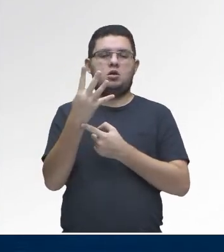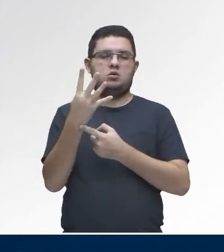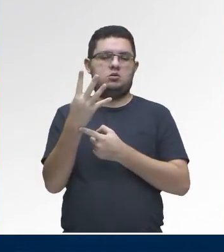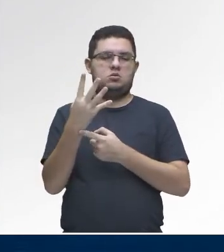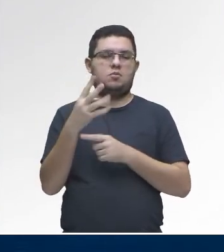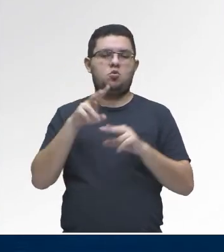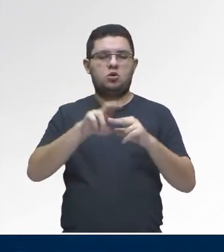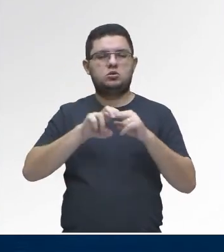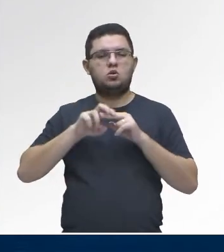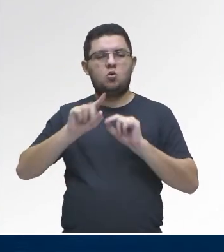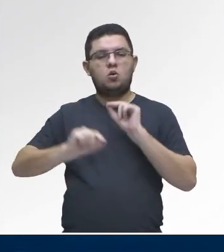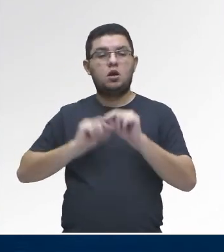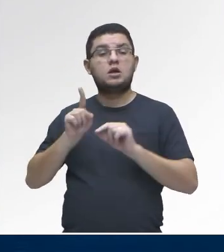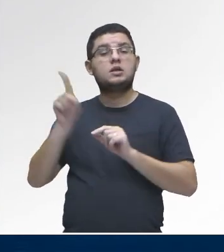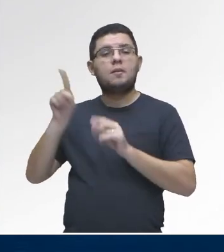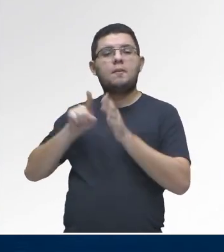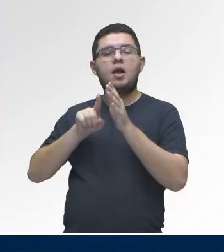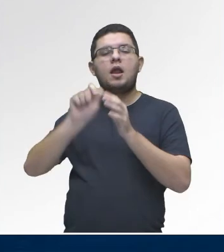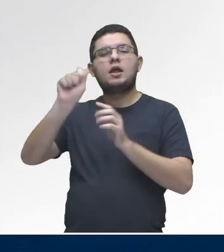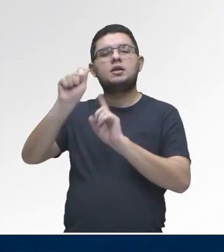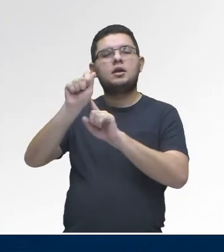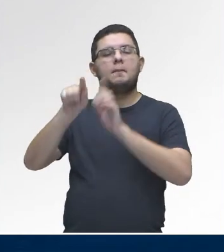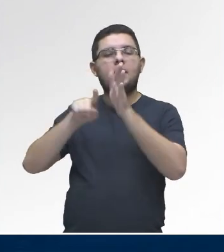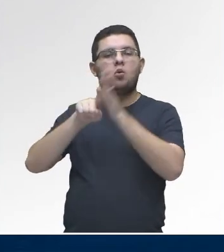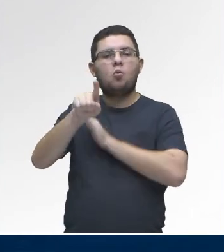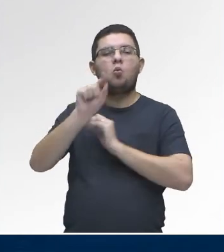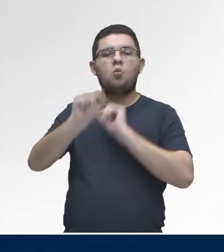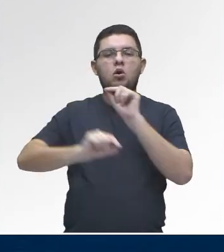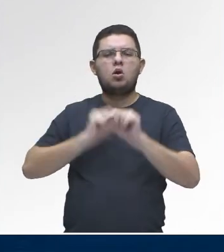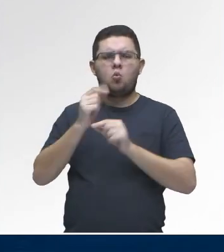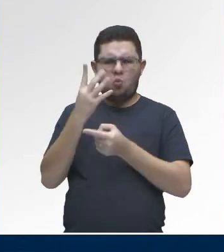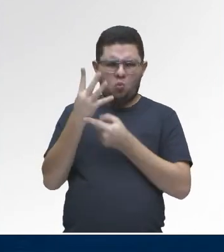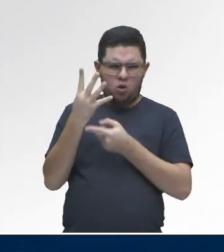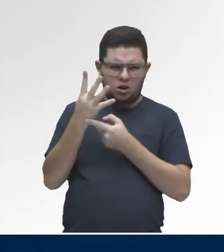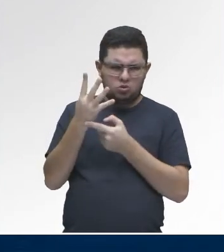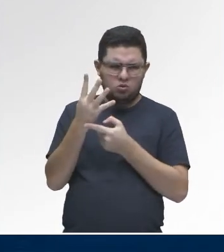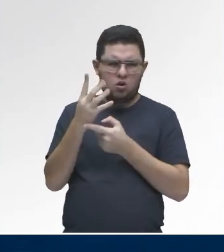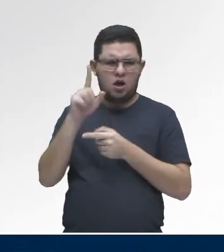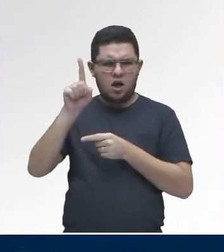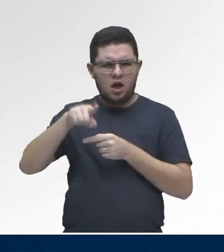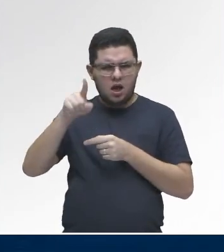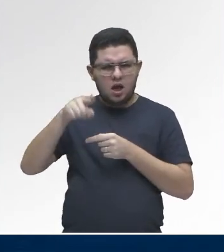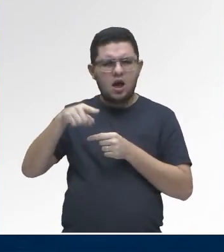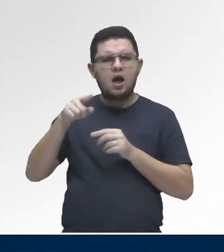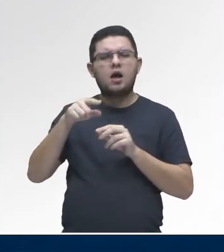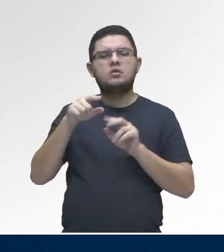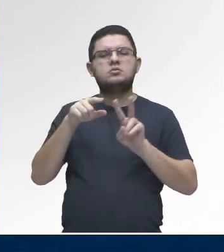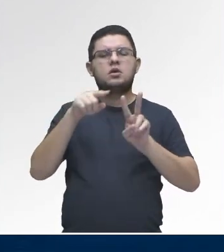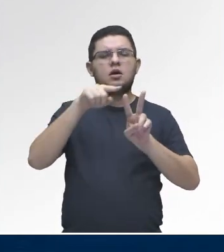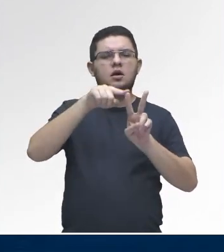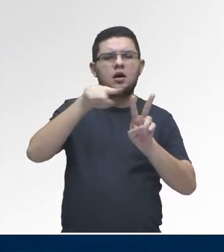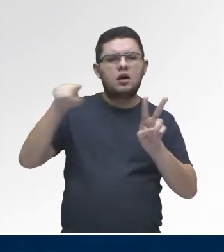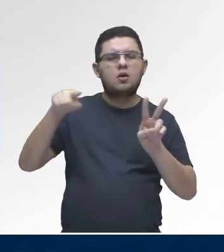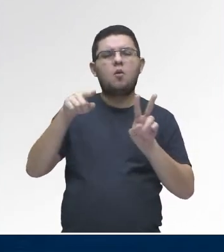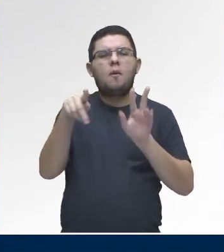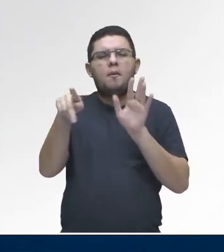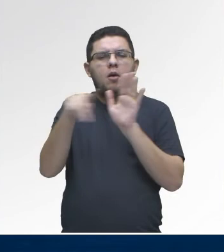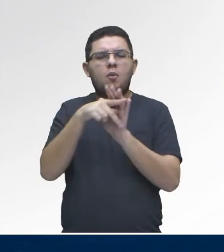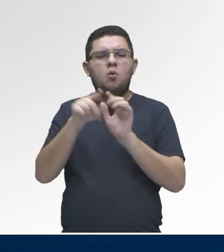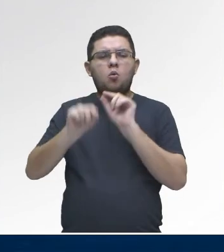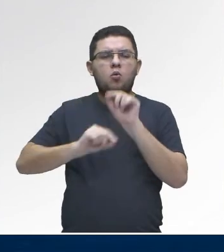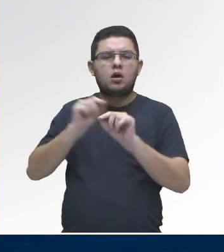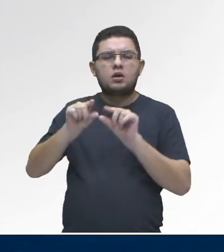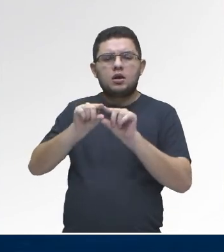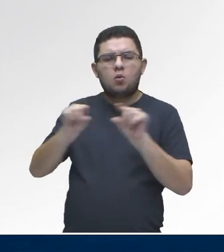que eles estão perguntando, né? 4 é raiz da equação 2x menos 2 igual a 6. A gente vai verificar se é